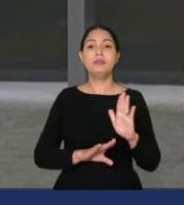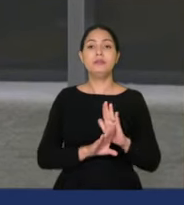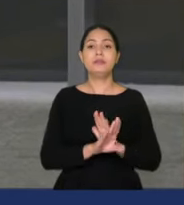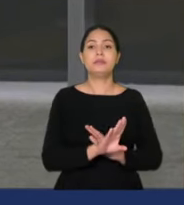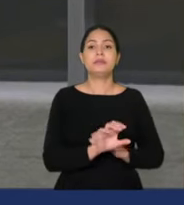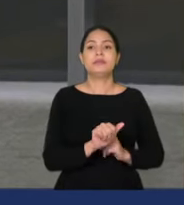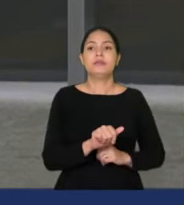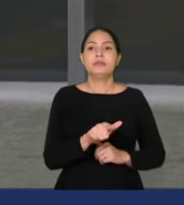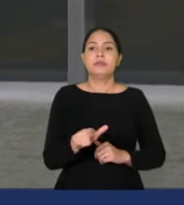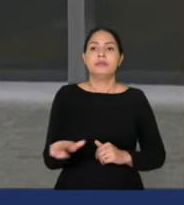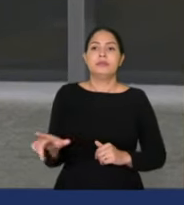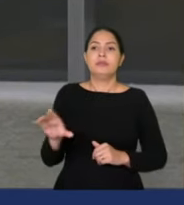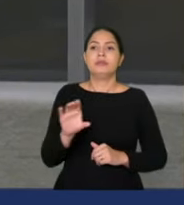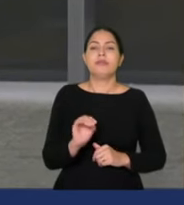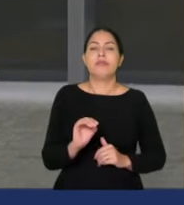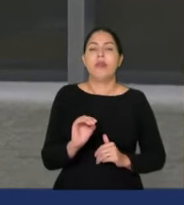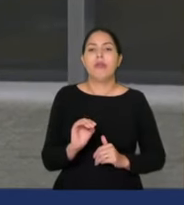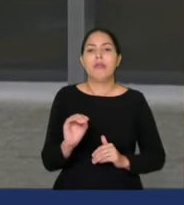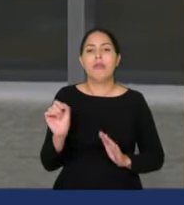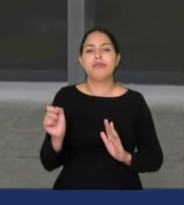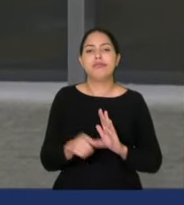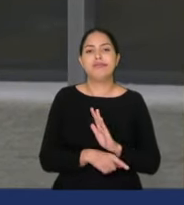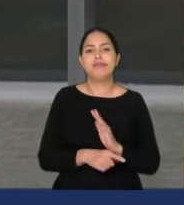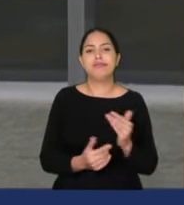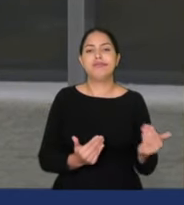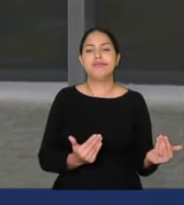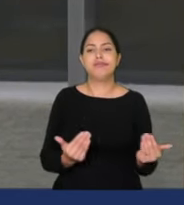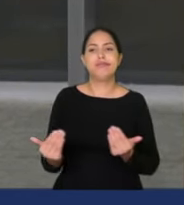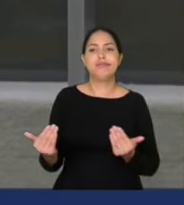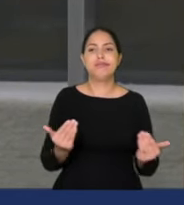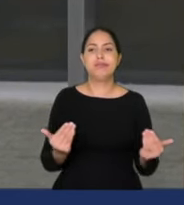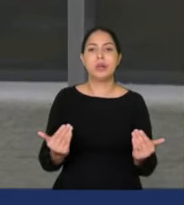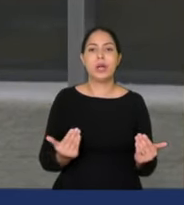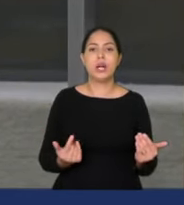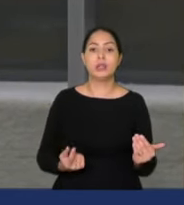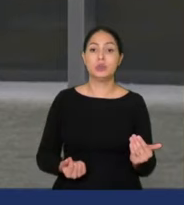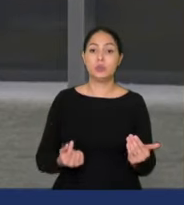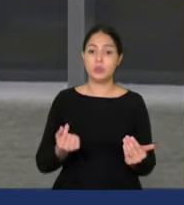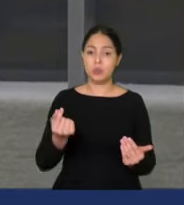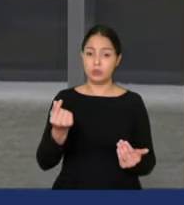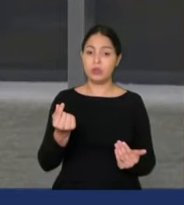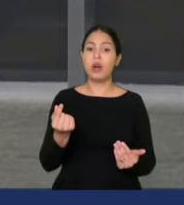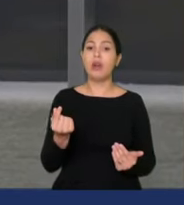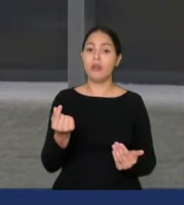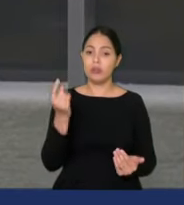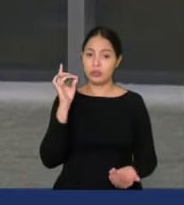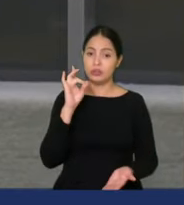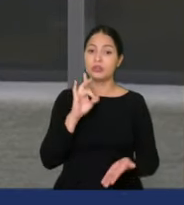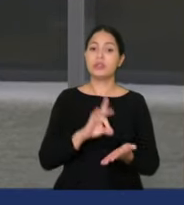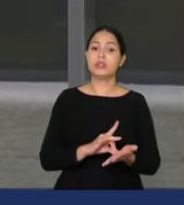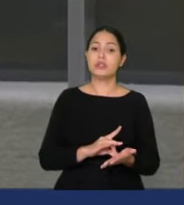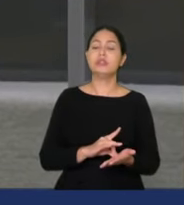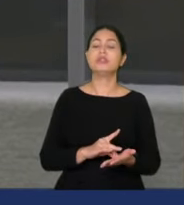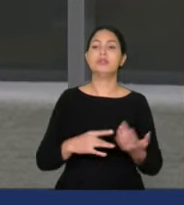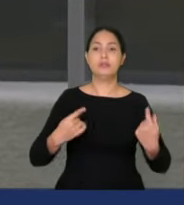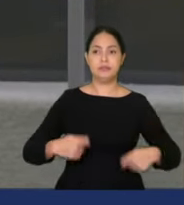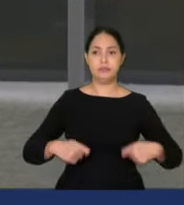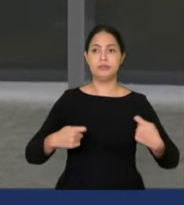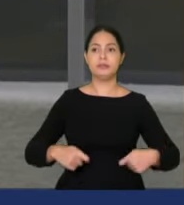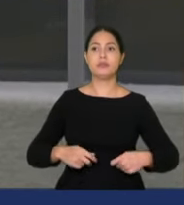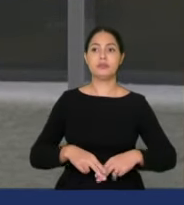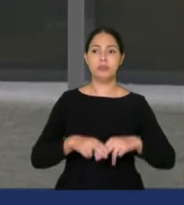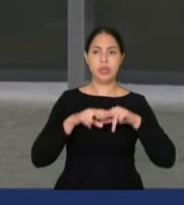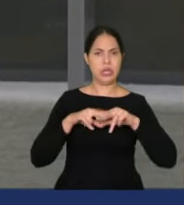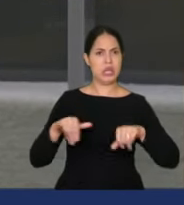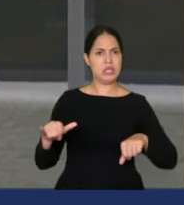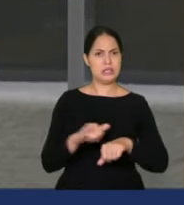estão aquém do valor, do preço que deveria ser dessa importante